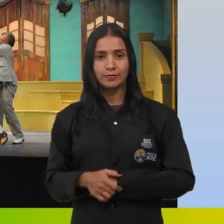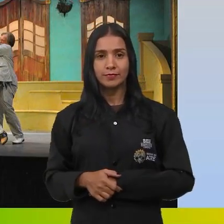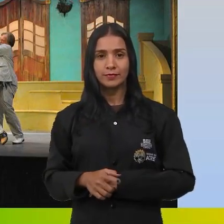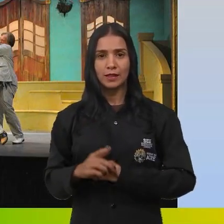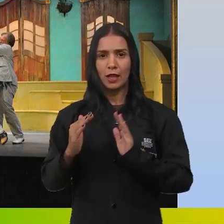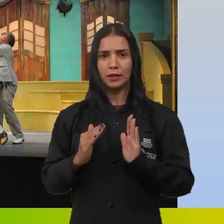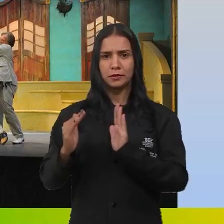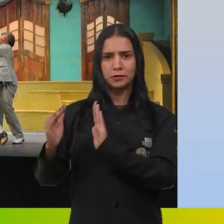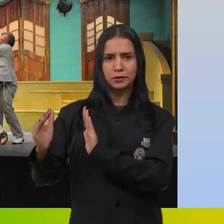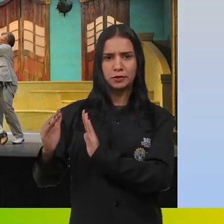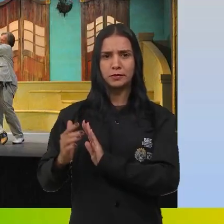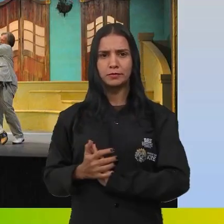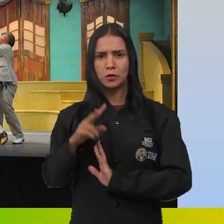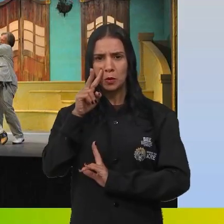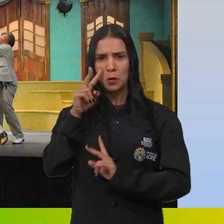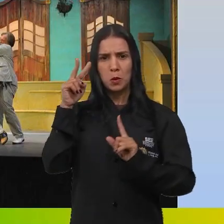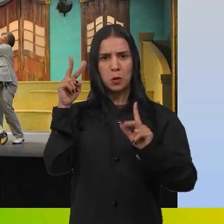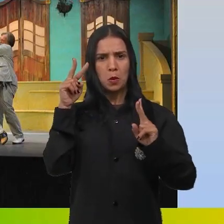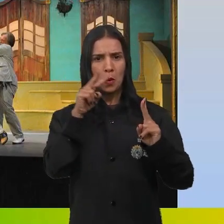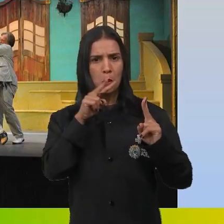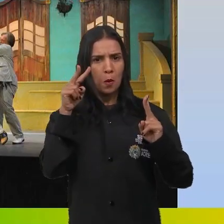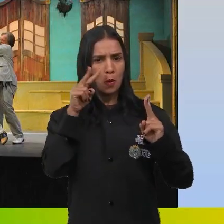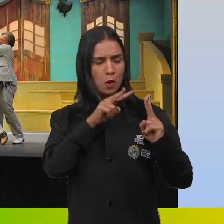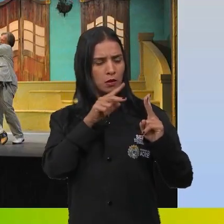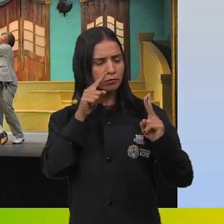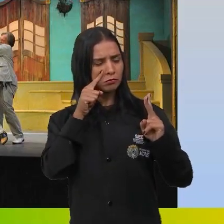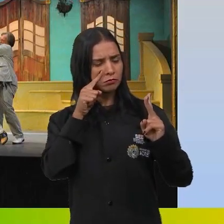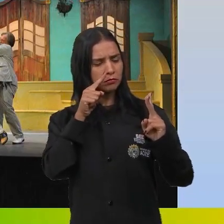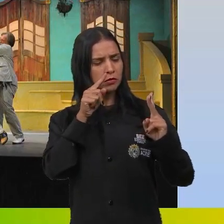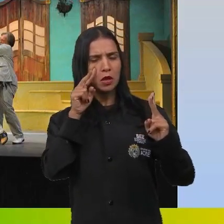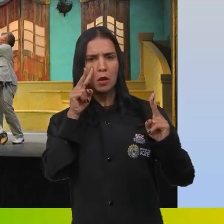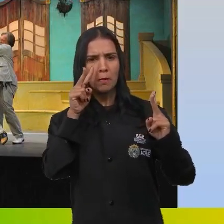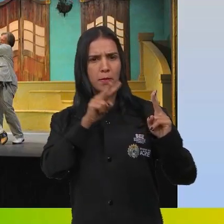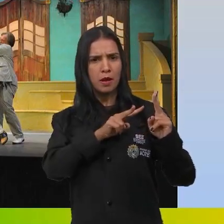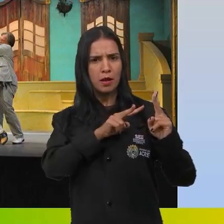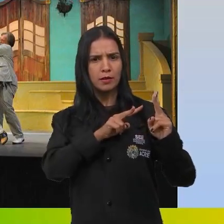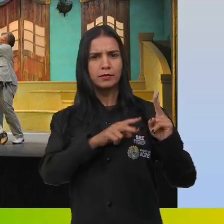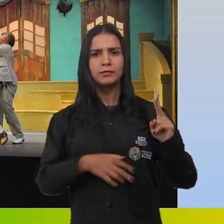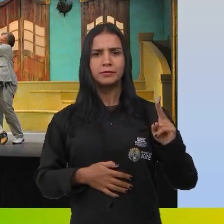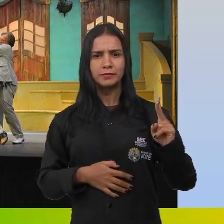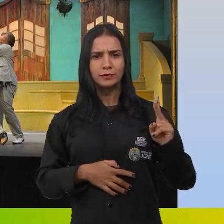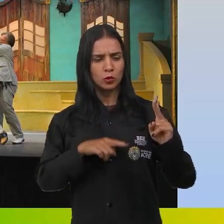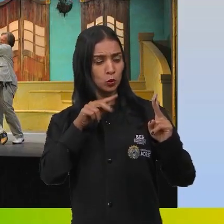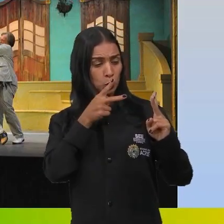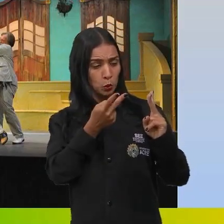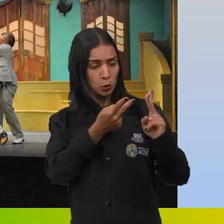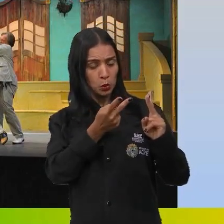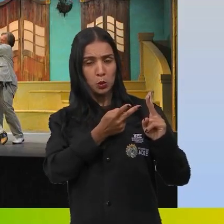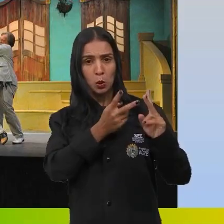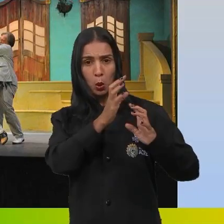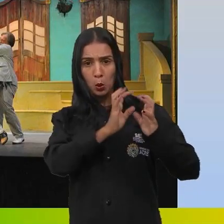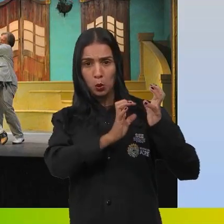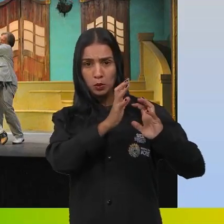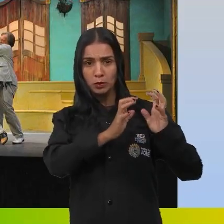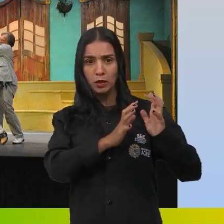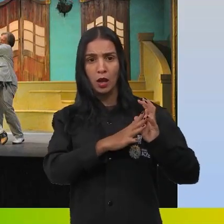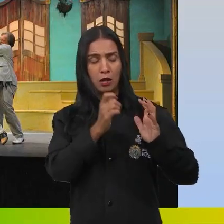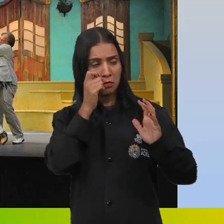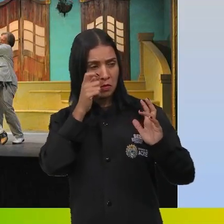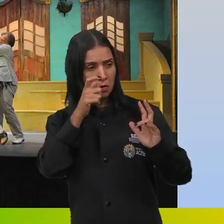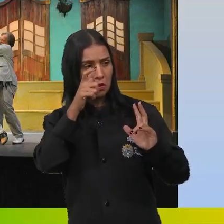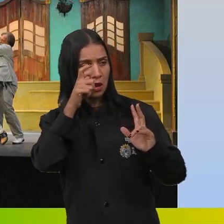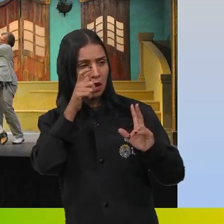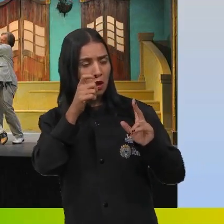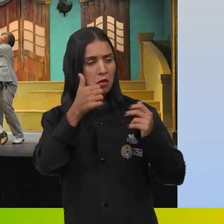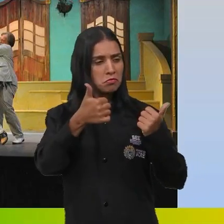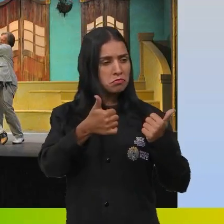afastado à esquerda, que está observando a cena com expressão mais atenta,